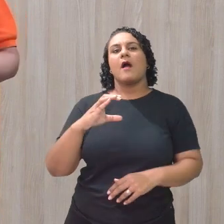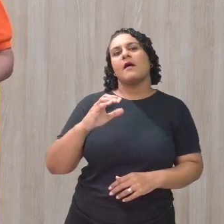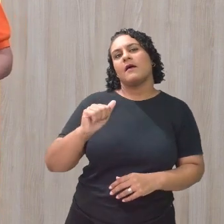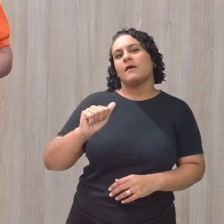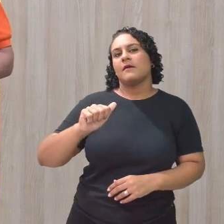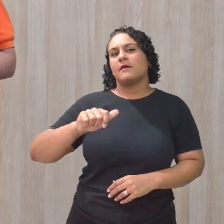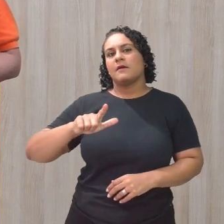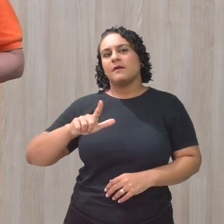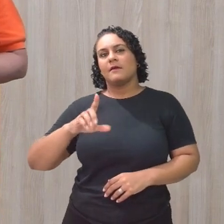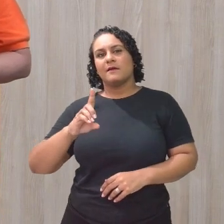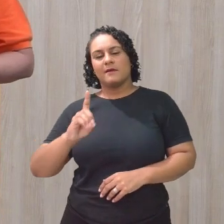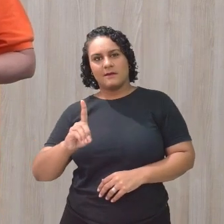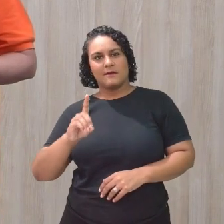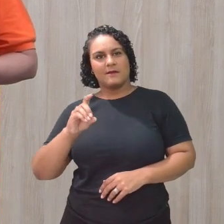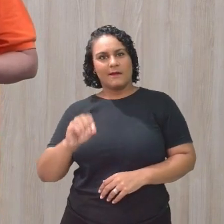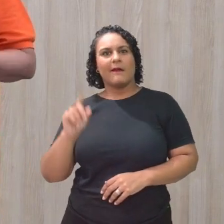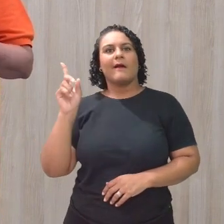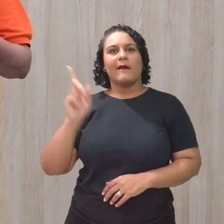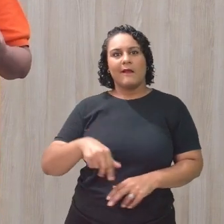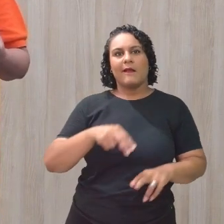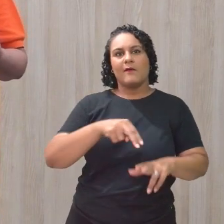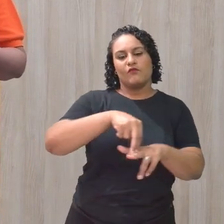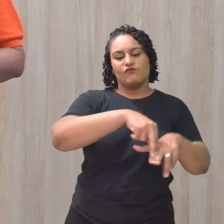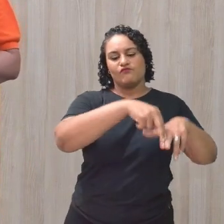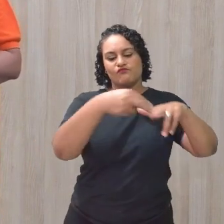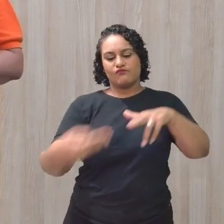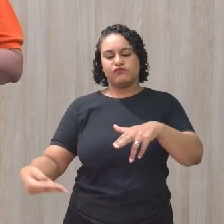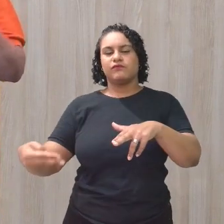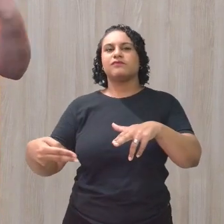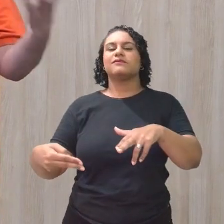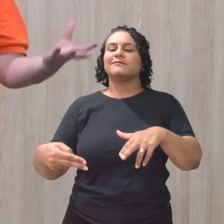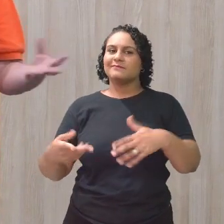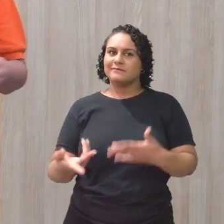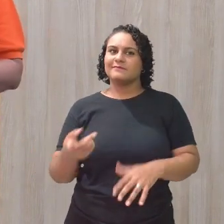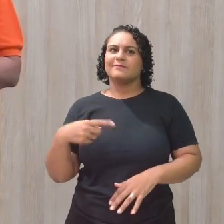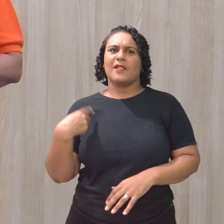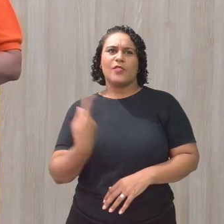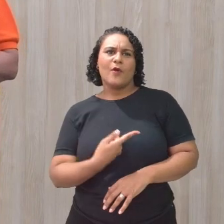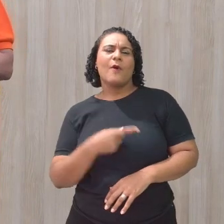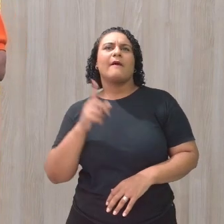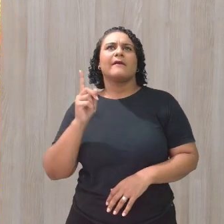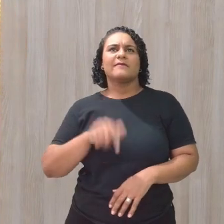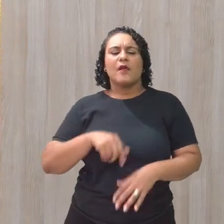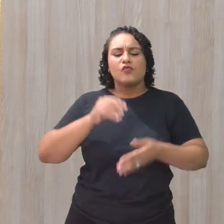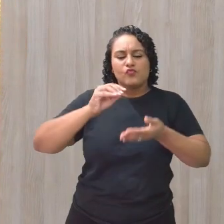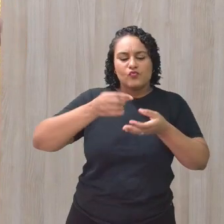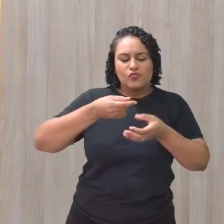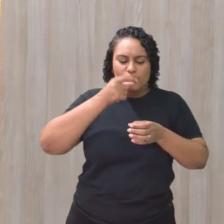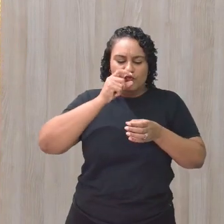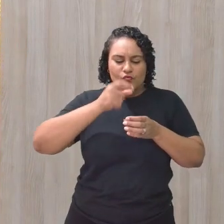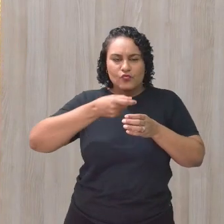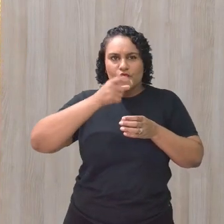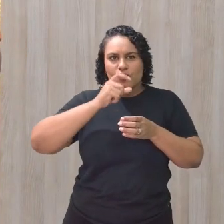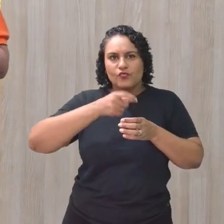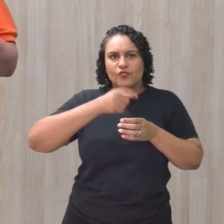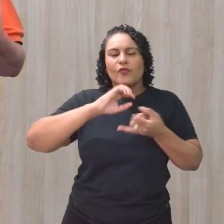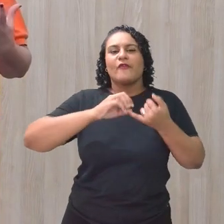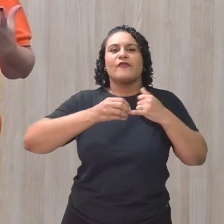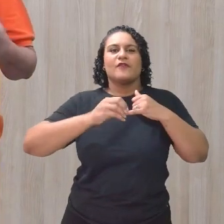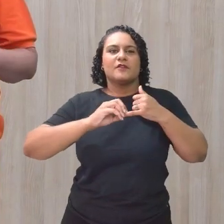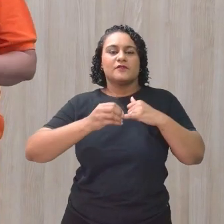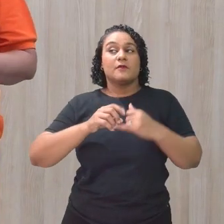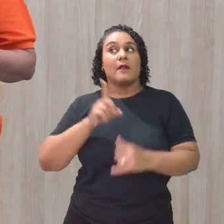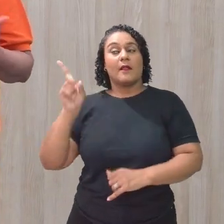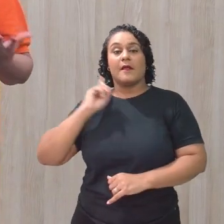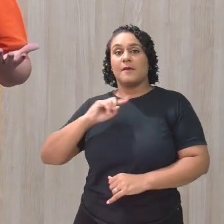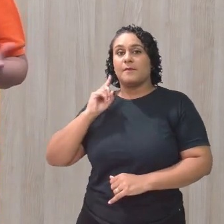a queda da prancha, não é? E para a gente é o caldo de feijão, não é? O caldinho do manguzá, lá em